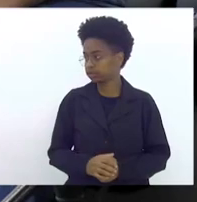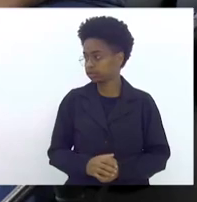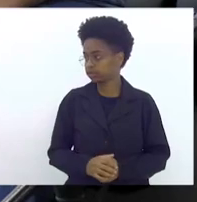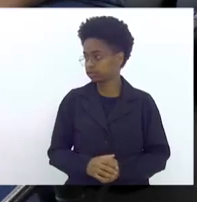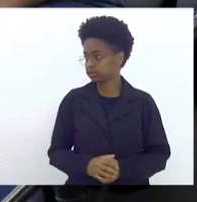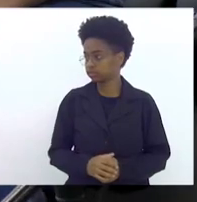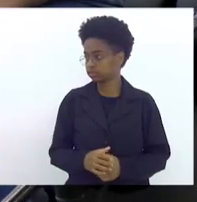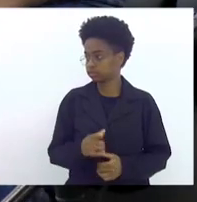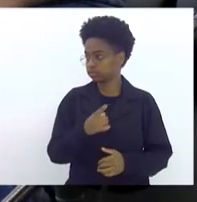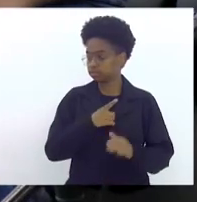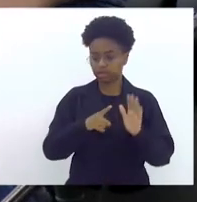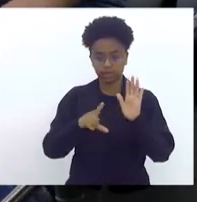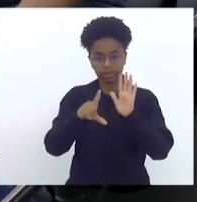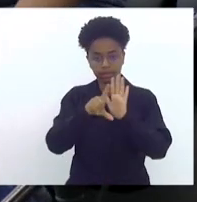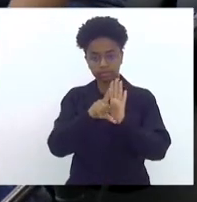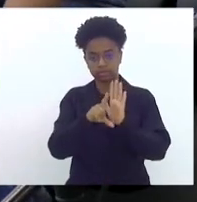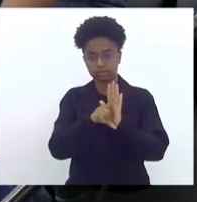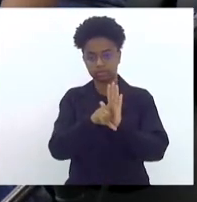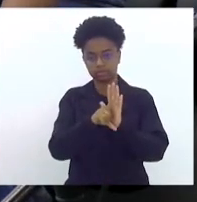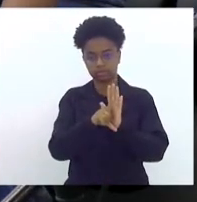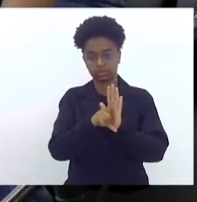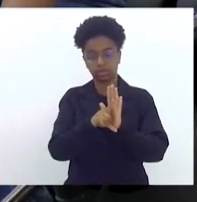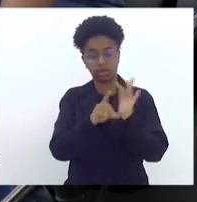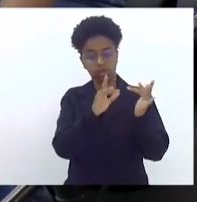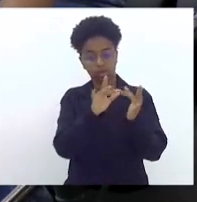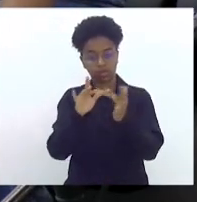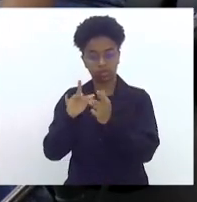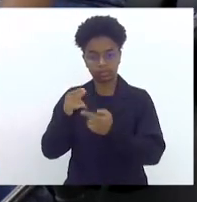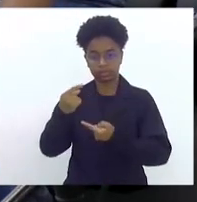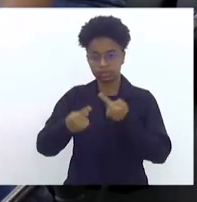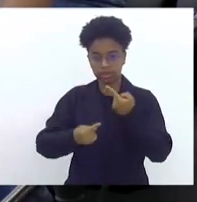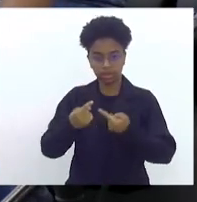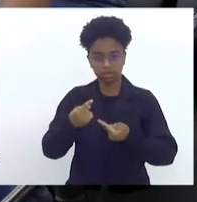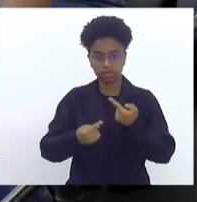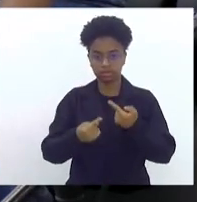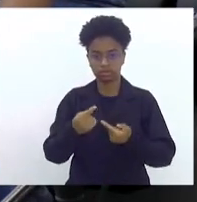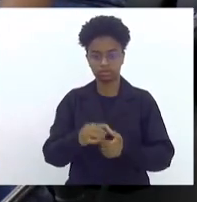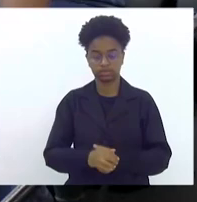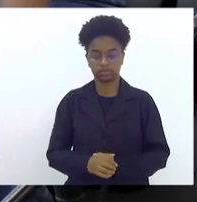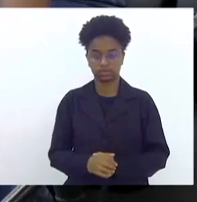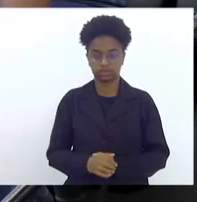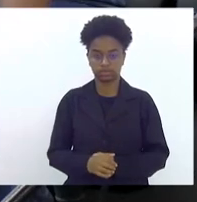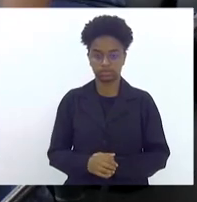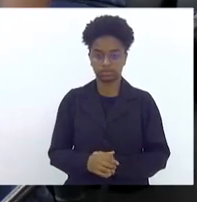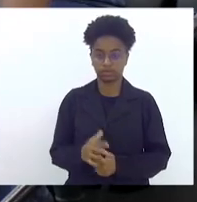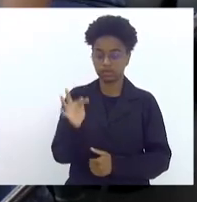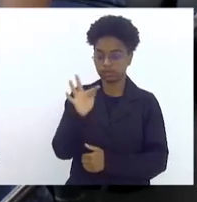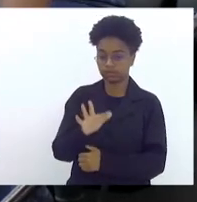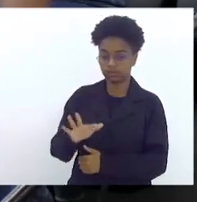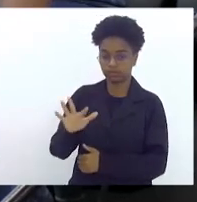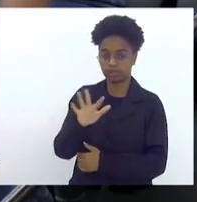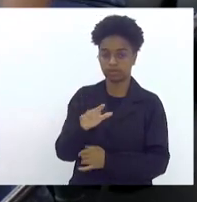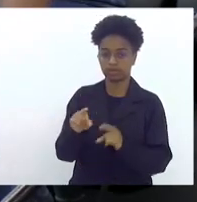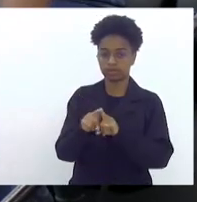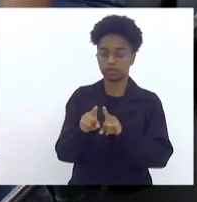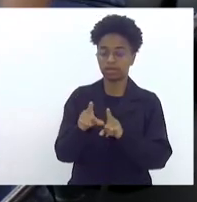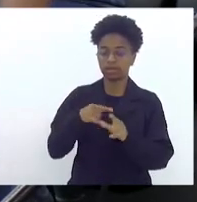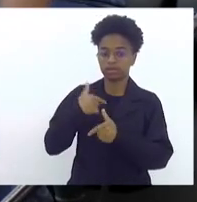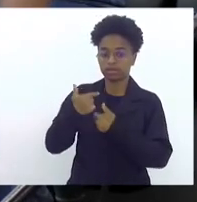são áreas tem também contato políticos em Brasília Deputados Federais e a gente é um